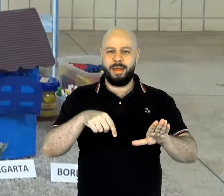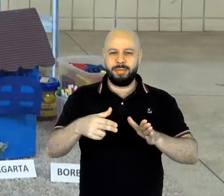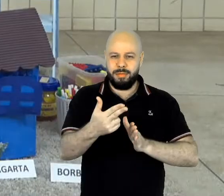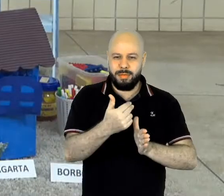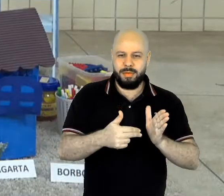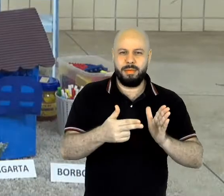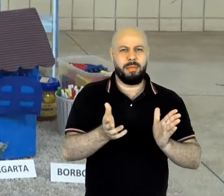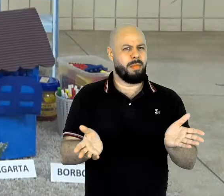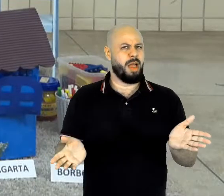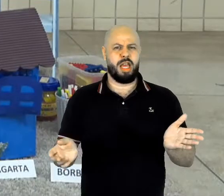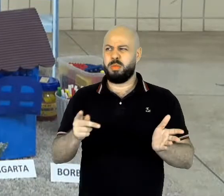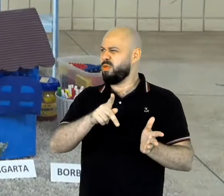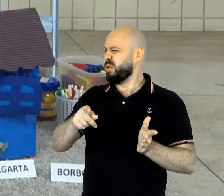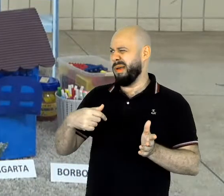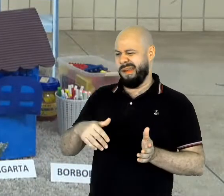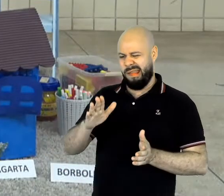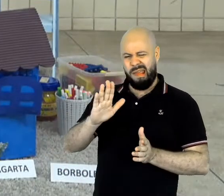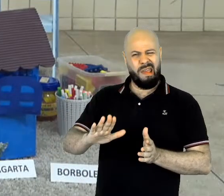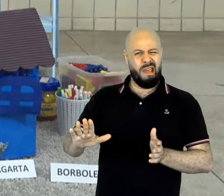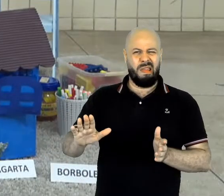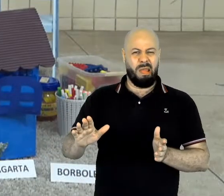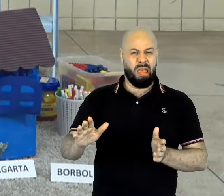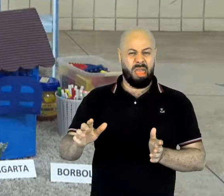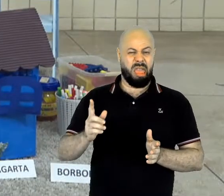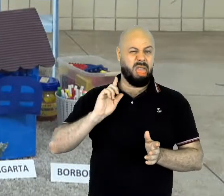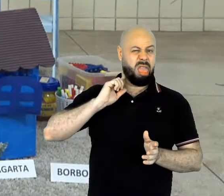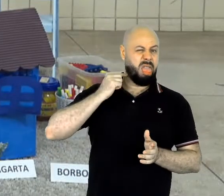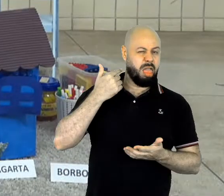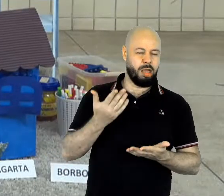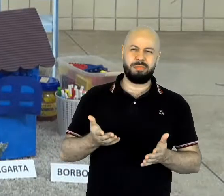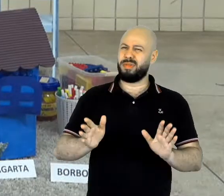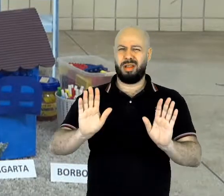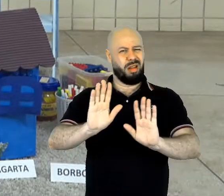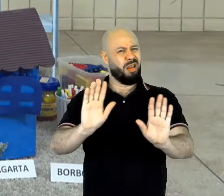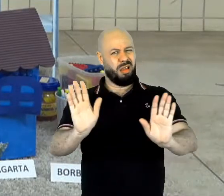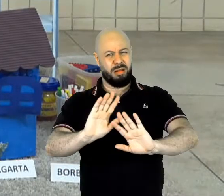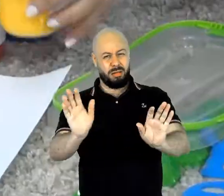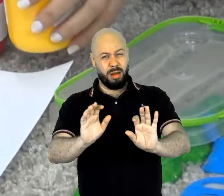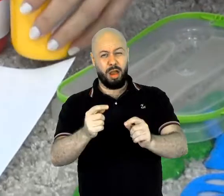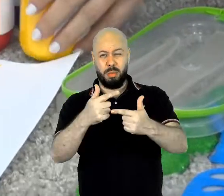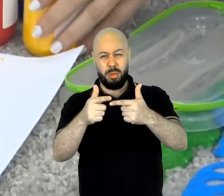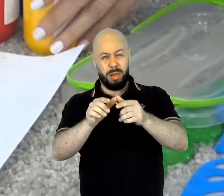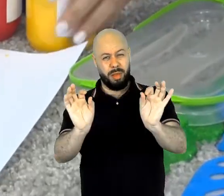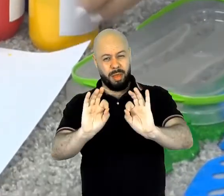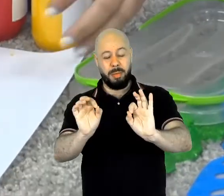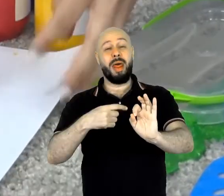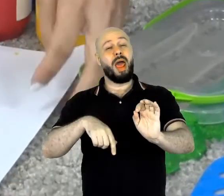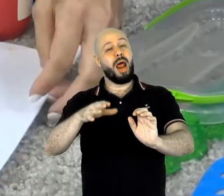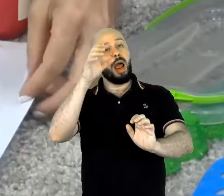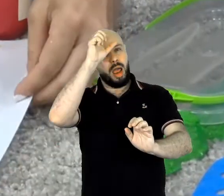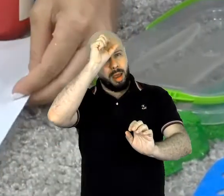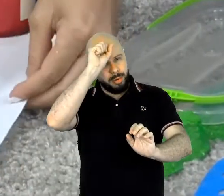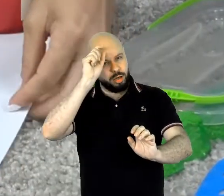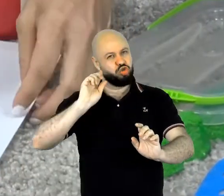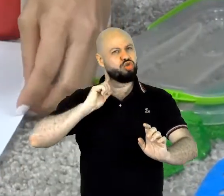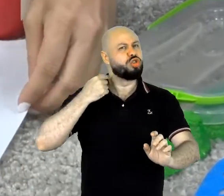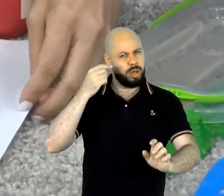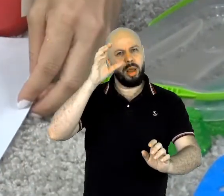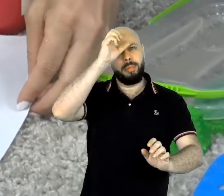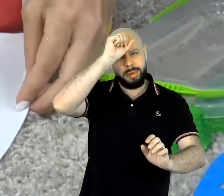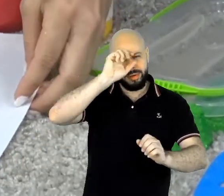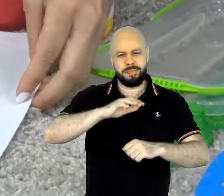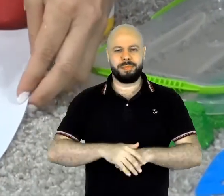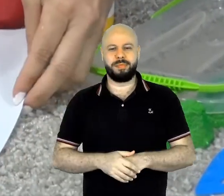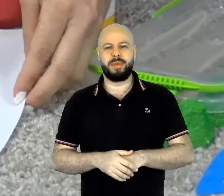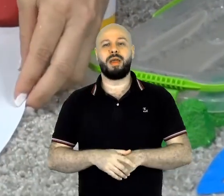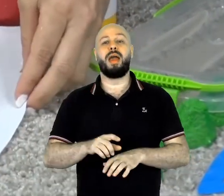Ah, professora, mas a minha criança vai se sujar com essa tinta. Não tem problema não. Sujando, ela também vai aprender. Aí aqui, ó, a sua